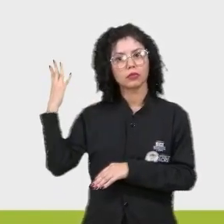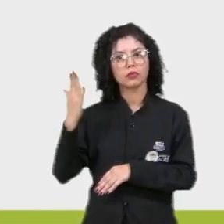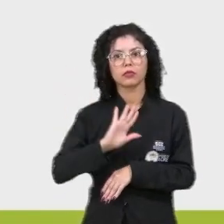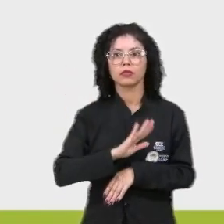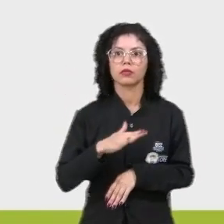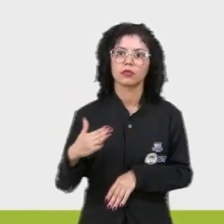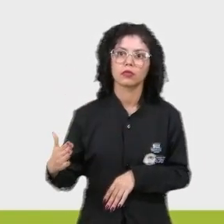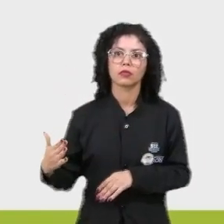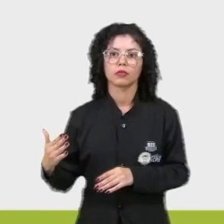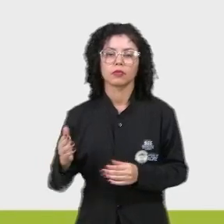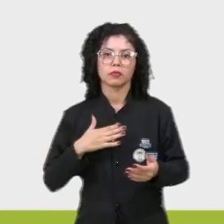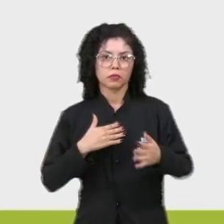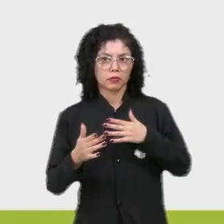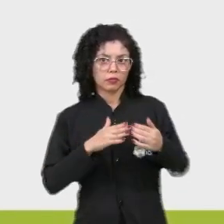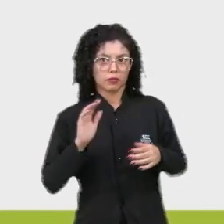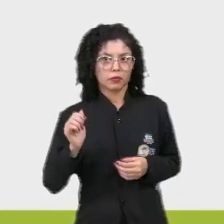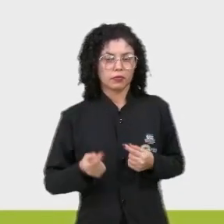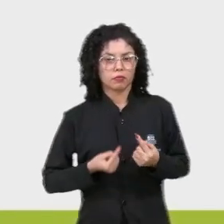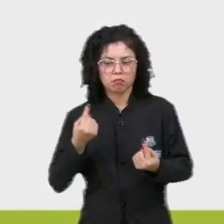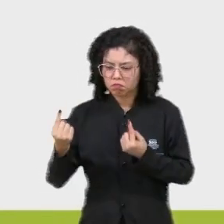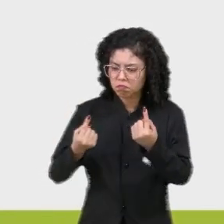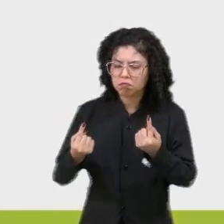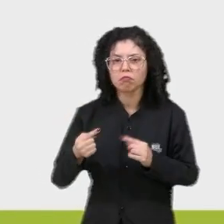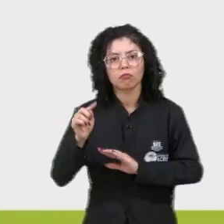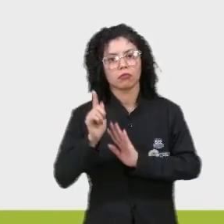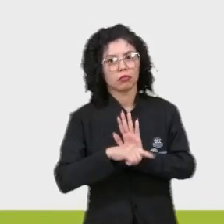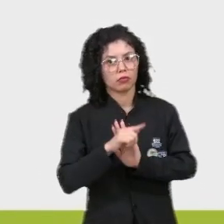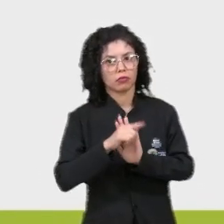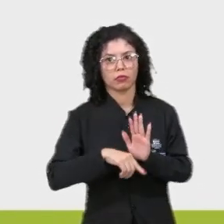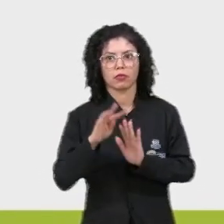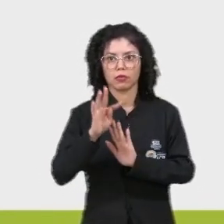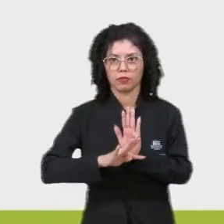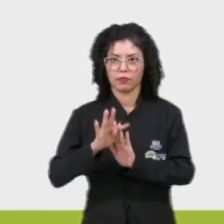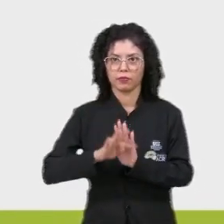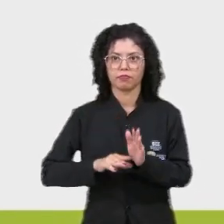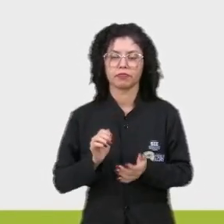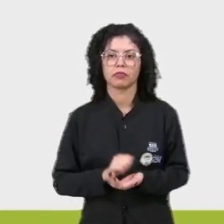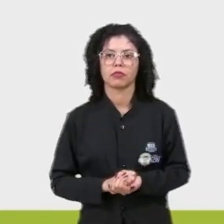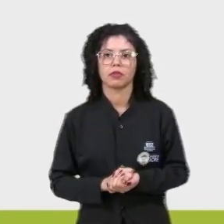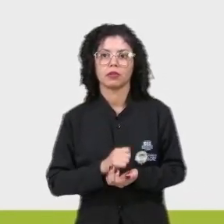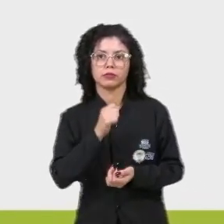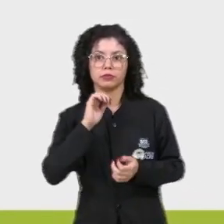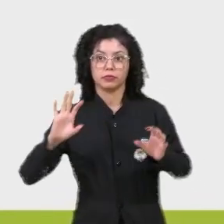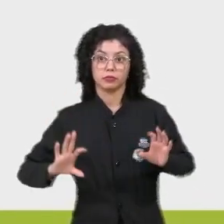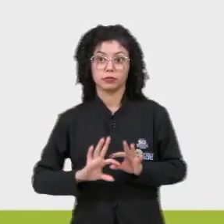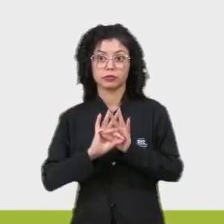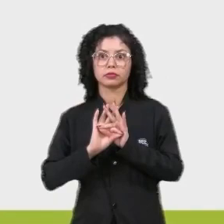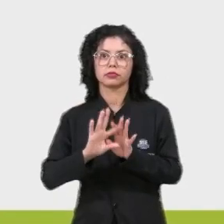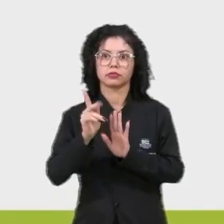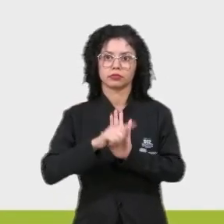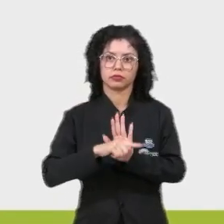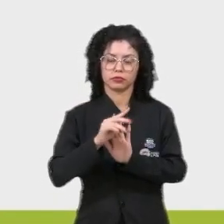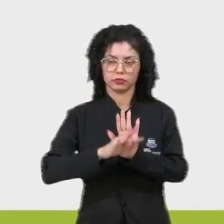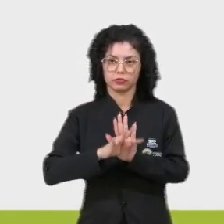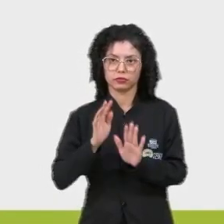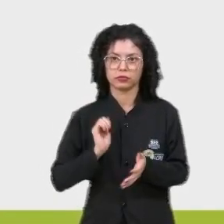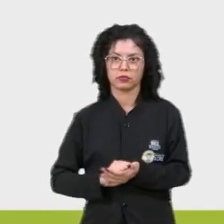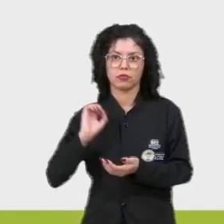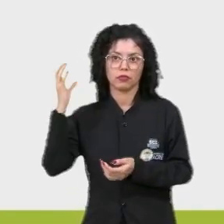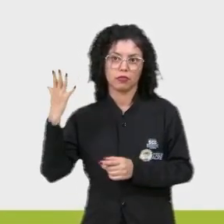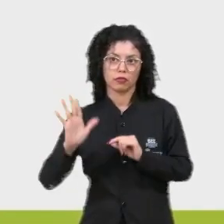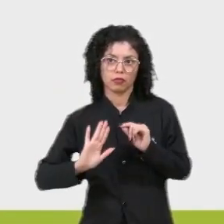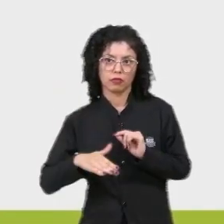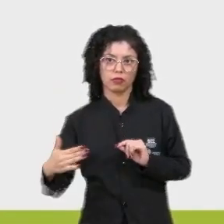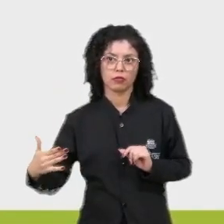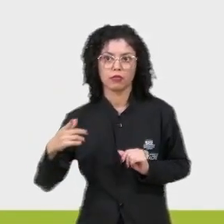intertextualidade entre qualquer um desses gêneros textuais. A intertextualidade acontecerá quando